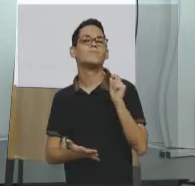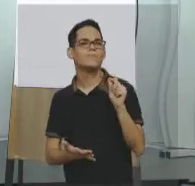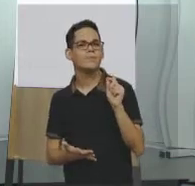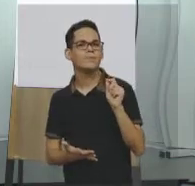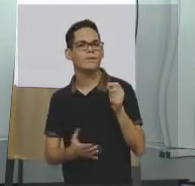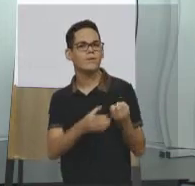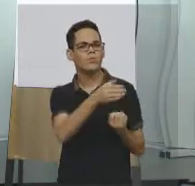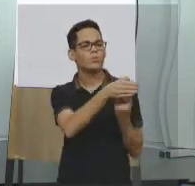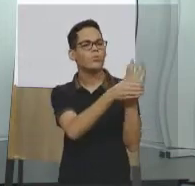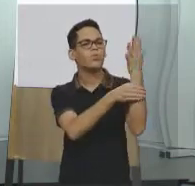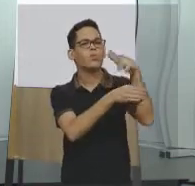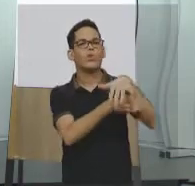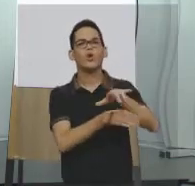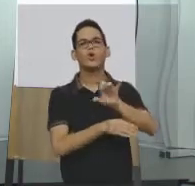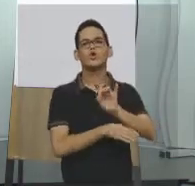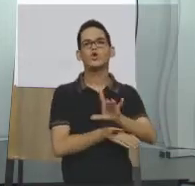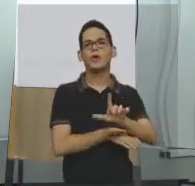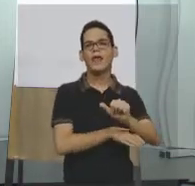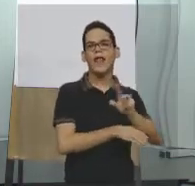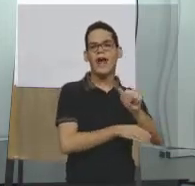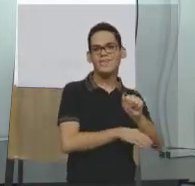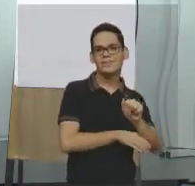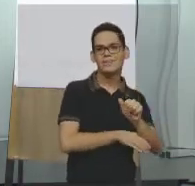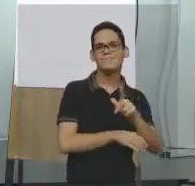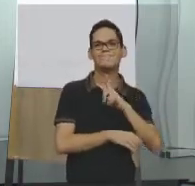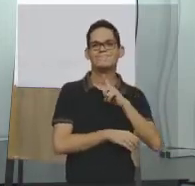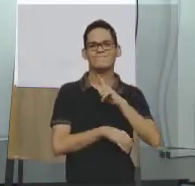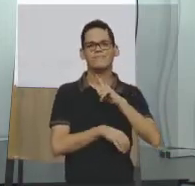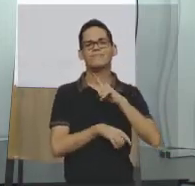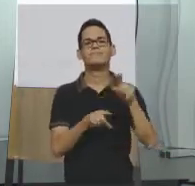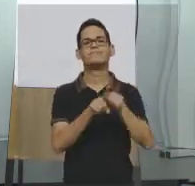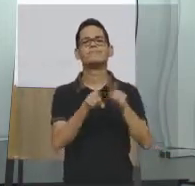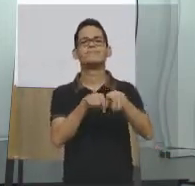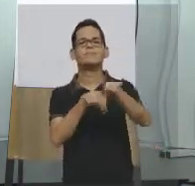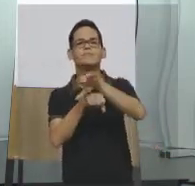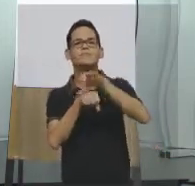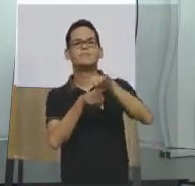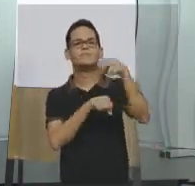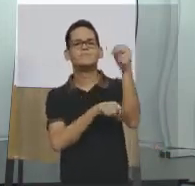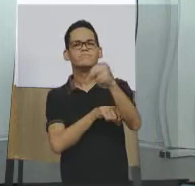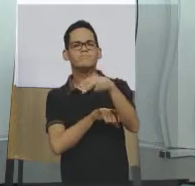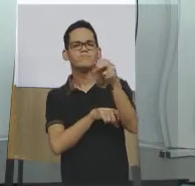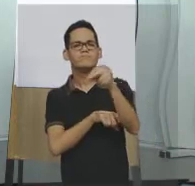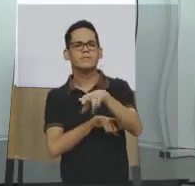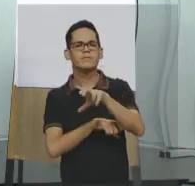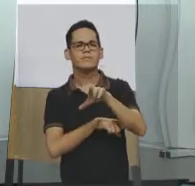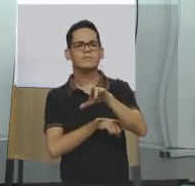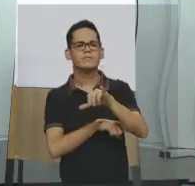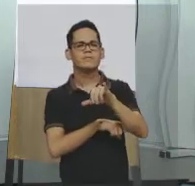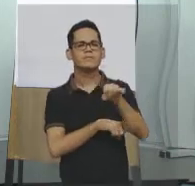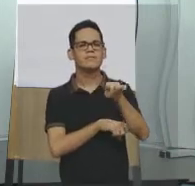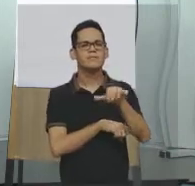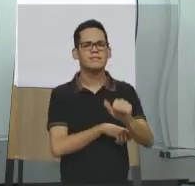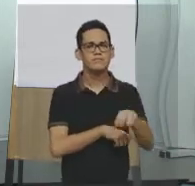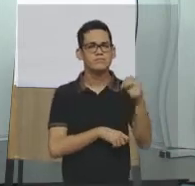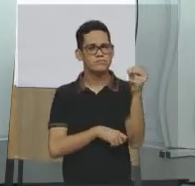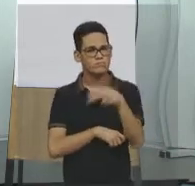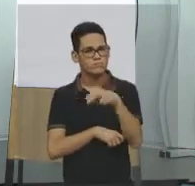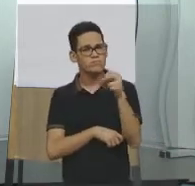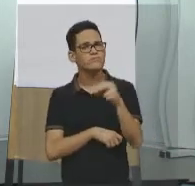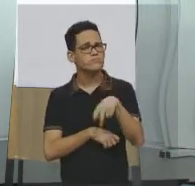vulcão ele não solta apenas lava, ele solta uma cinza muito tóxica, cheia de compostos